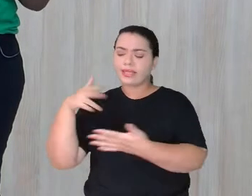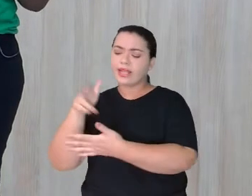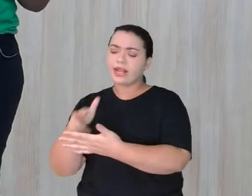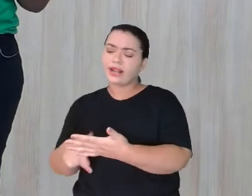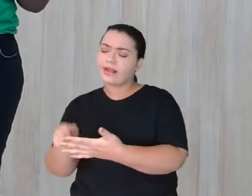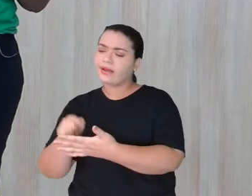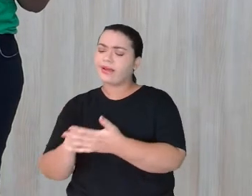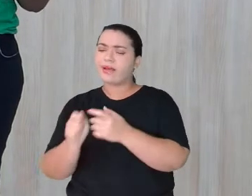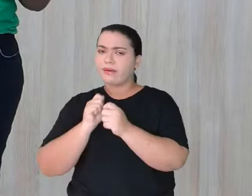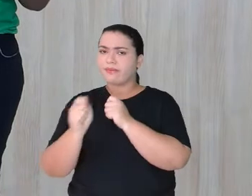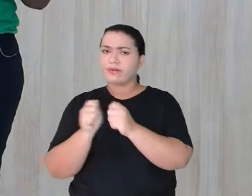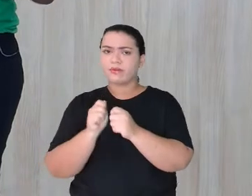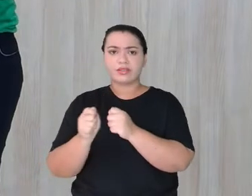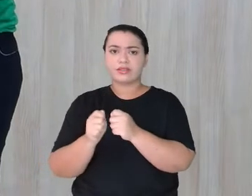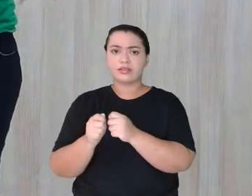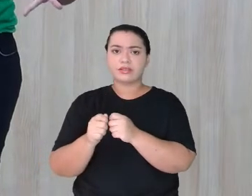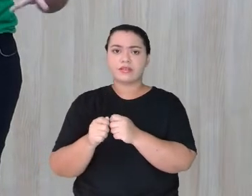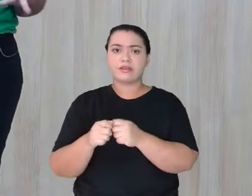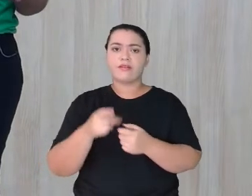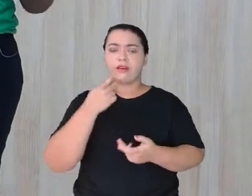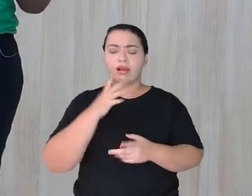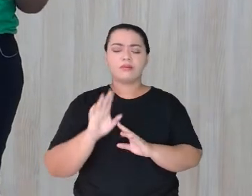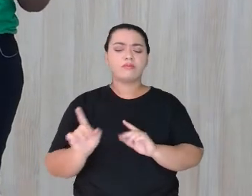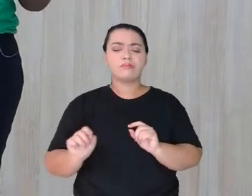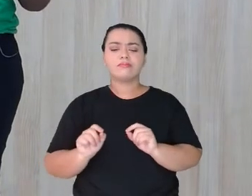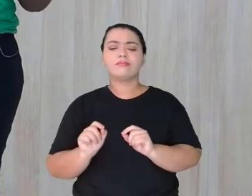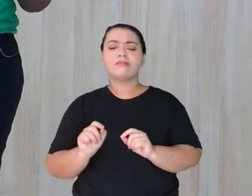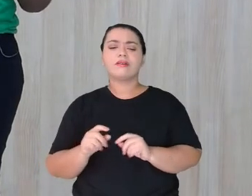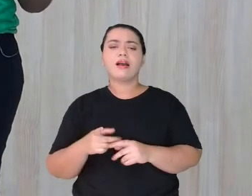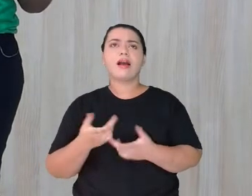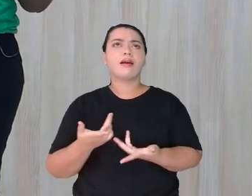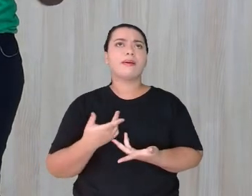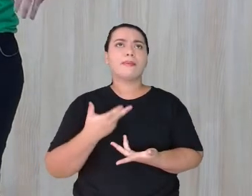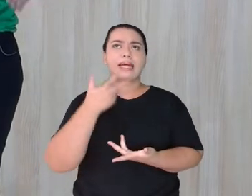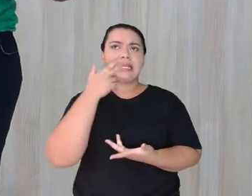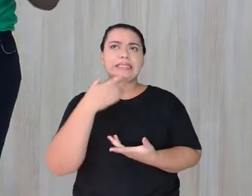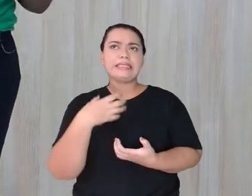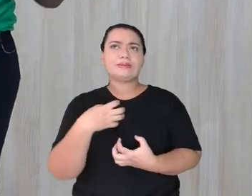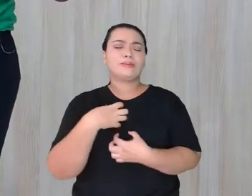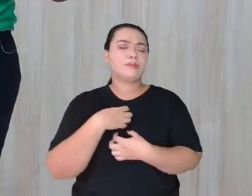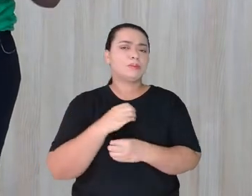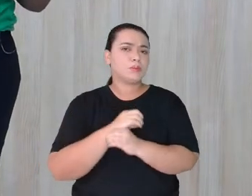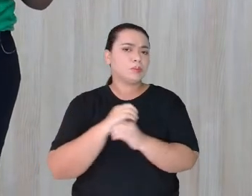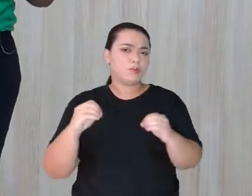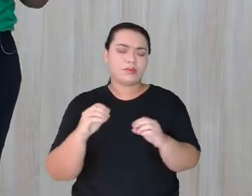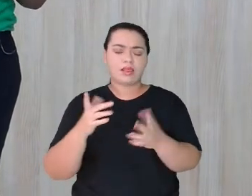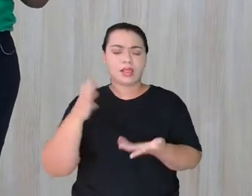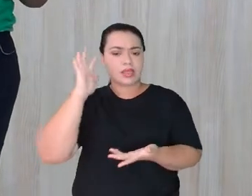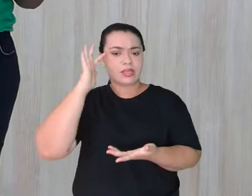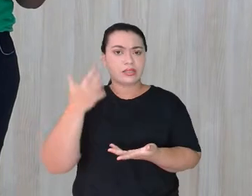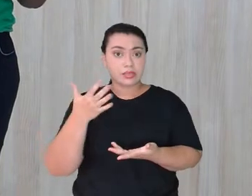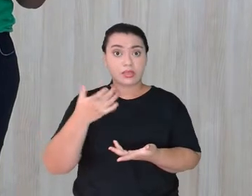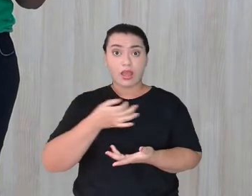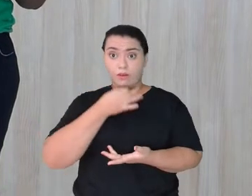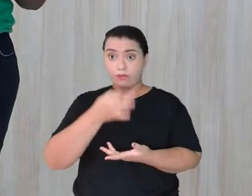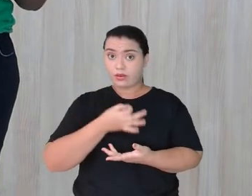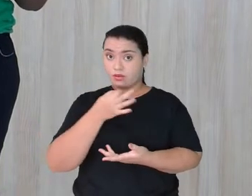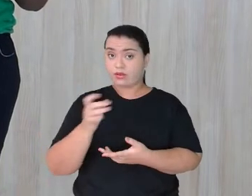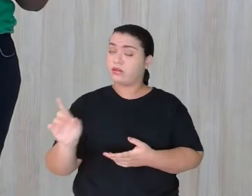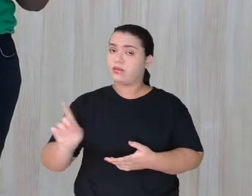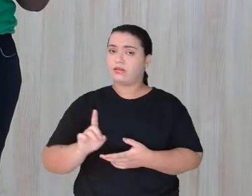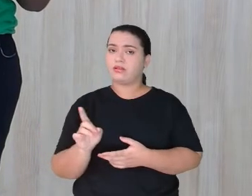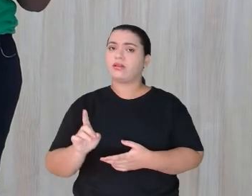não vai sair dela de forma indolor, ou seja, sem decidir quais são as suas opiniões